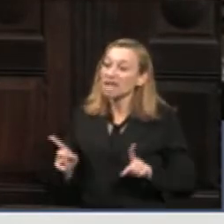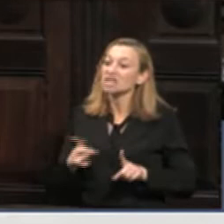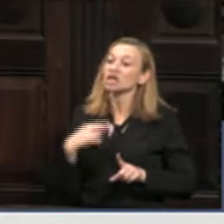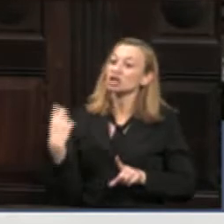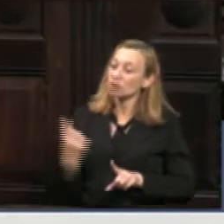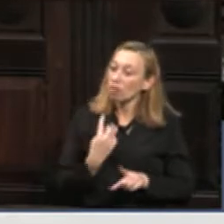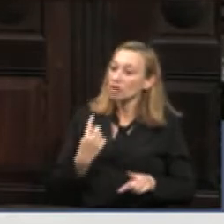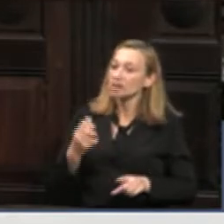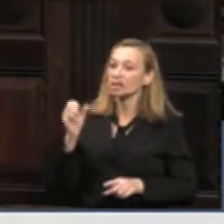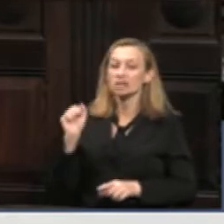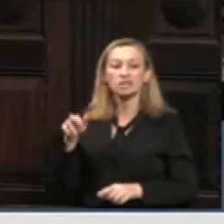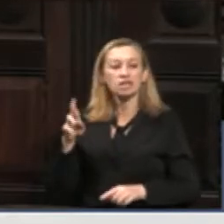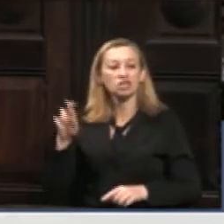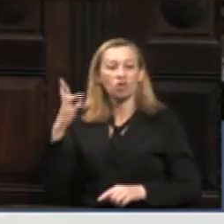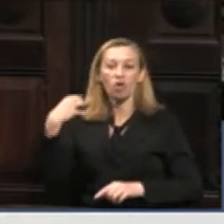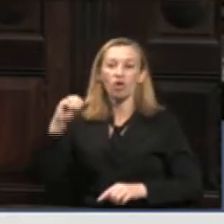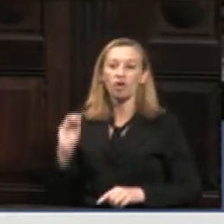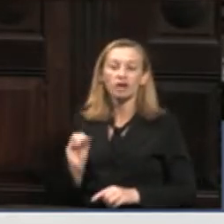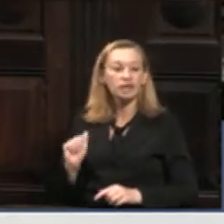possa